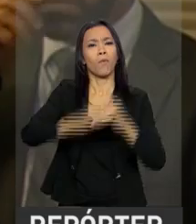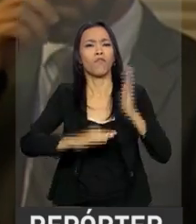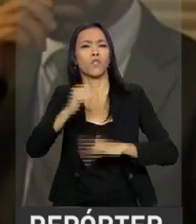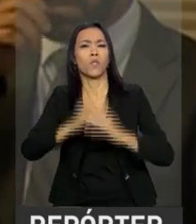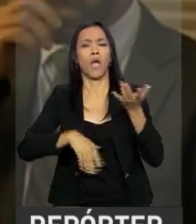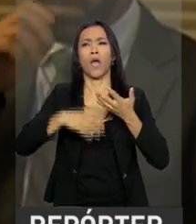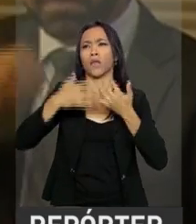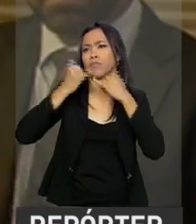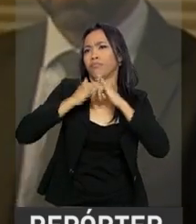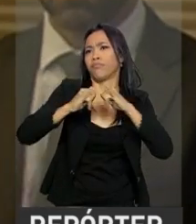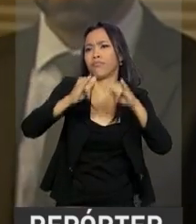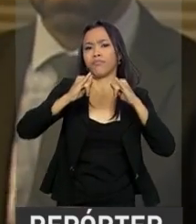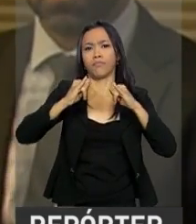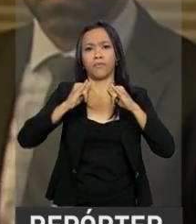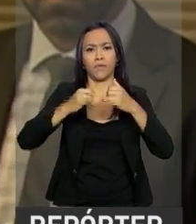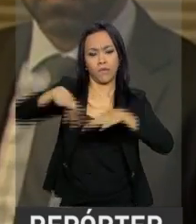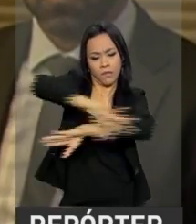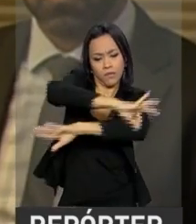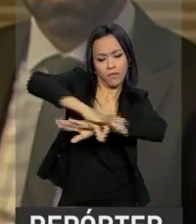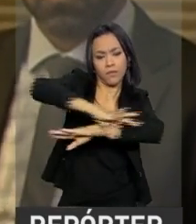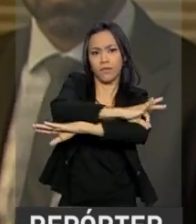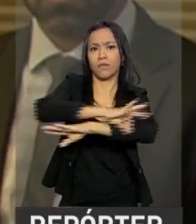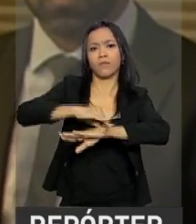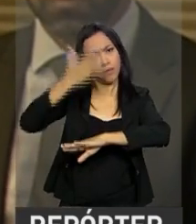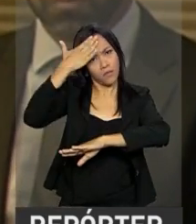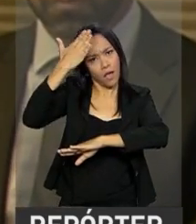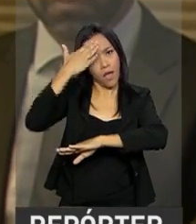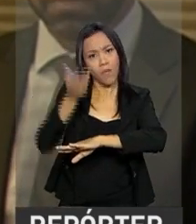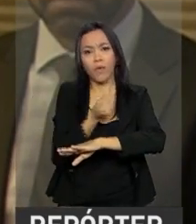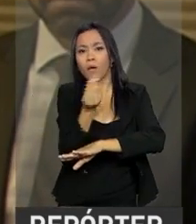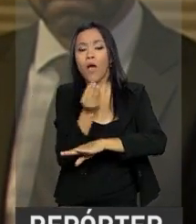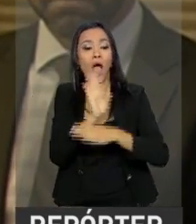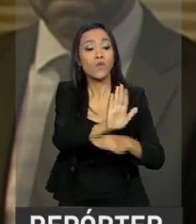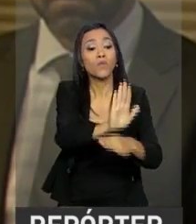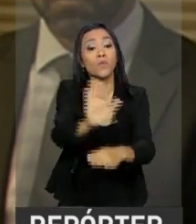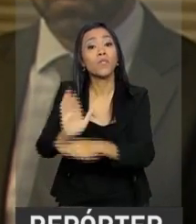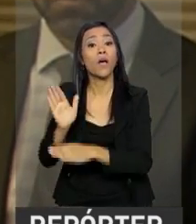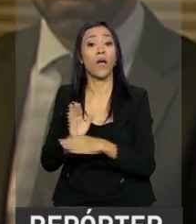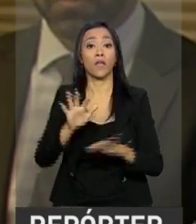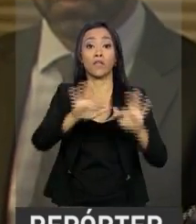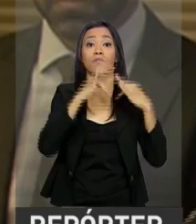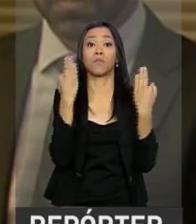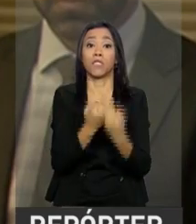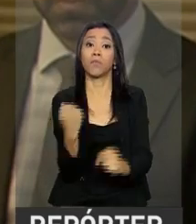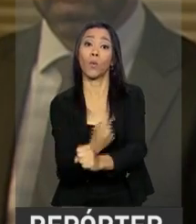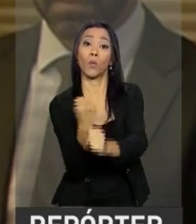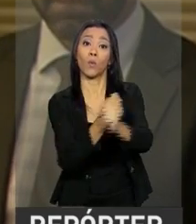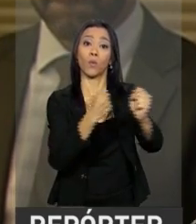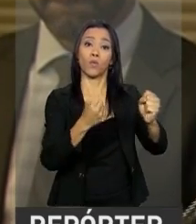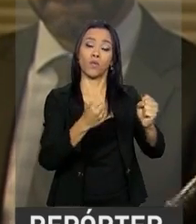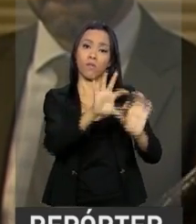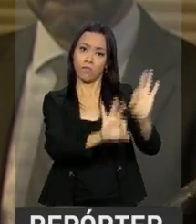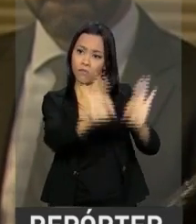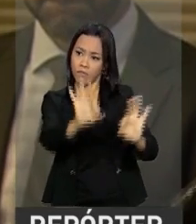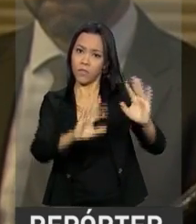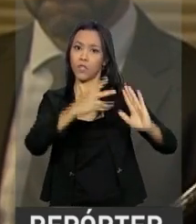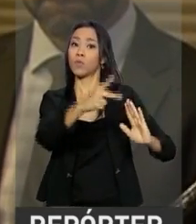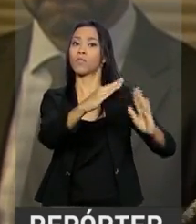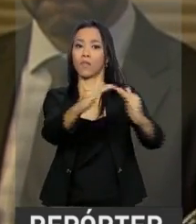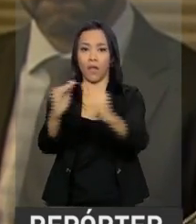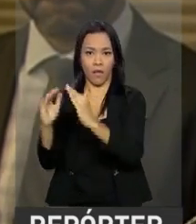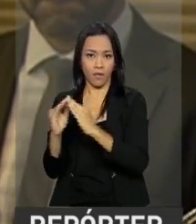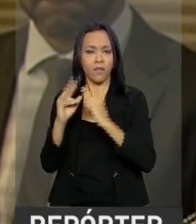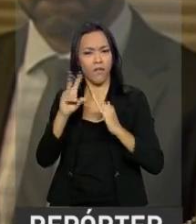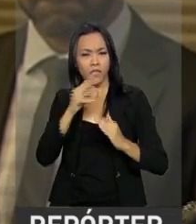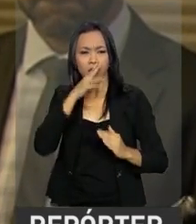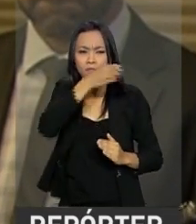engenheiros arquitetos profissionais habilitados para ajudar nas reformas de áreas adensadas onde serão visitadas